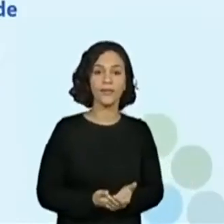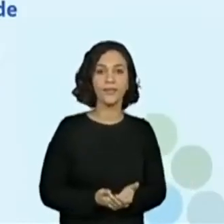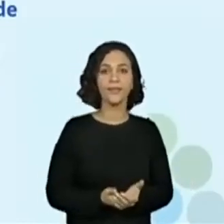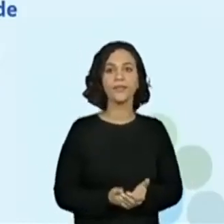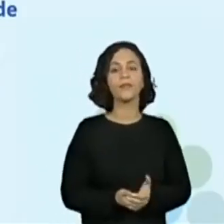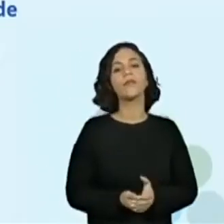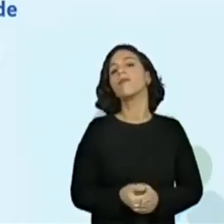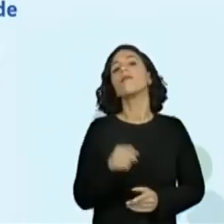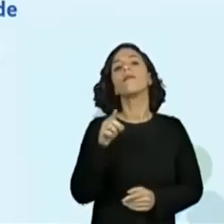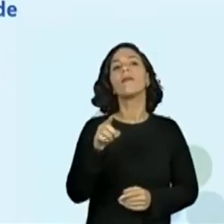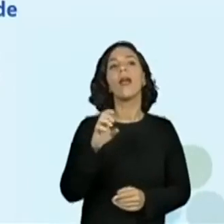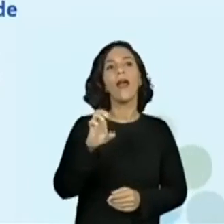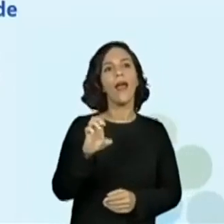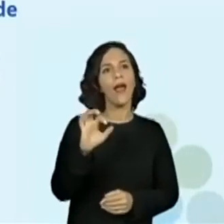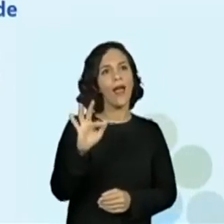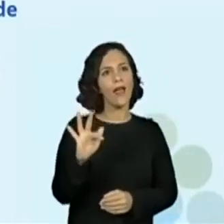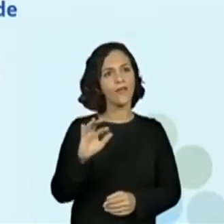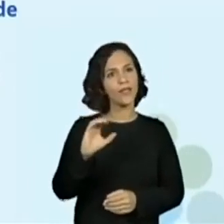habilidade